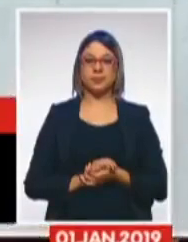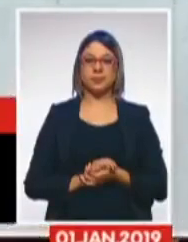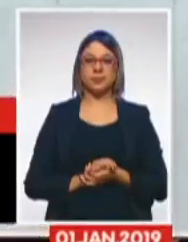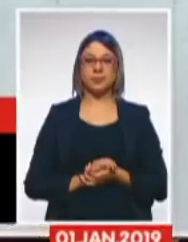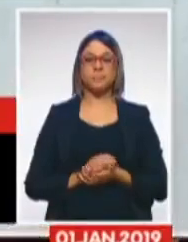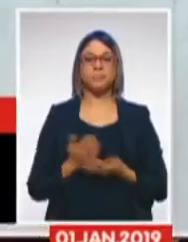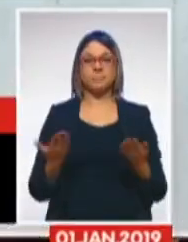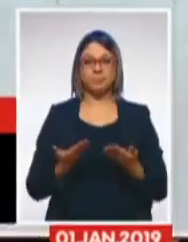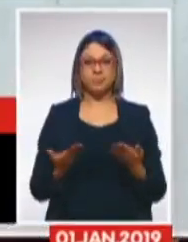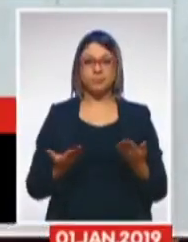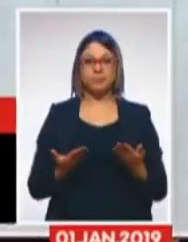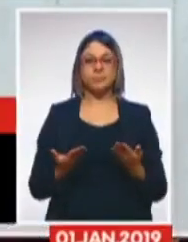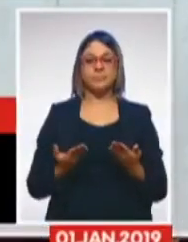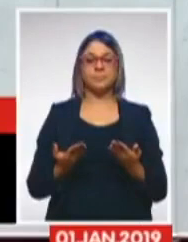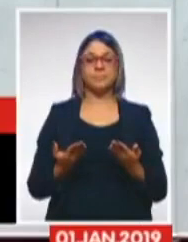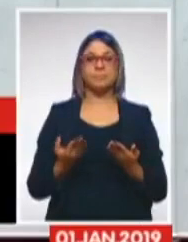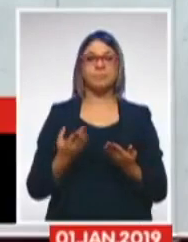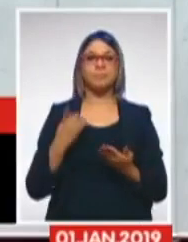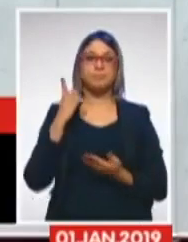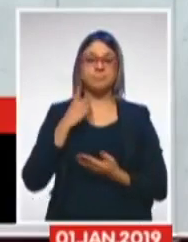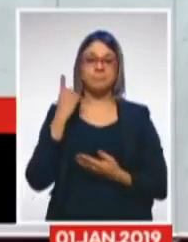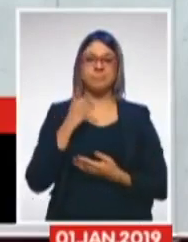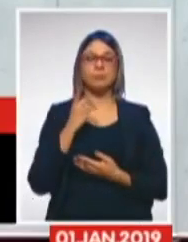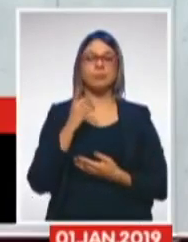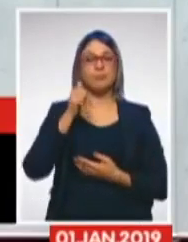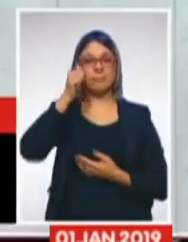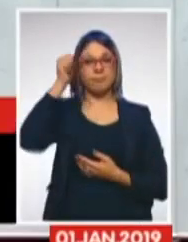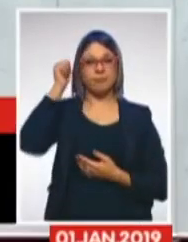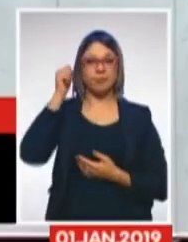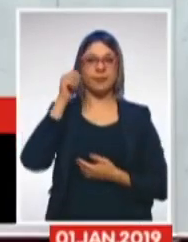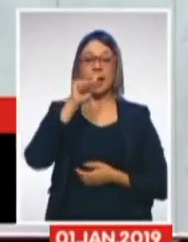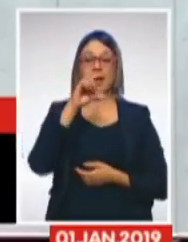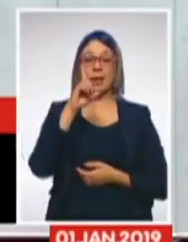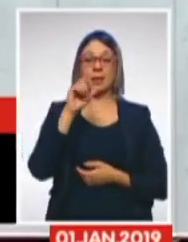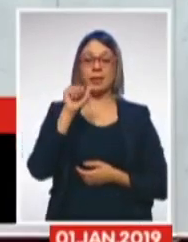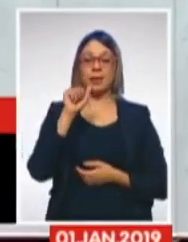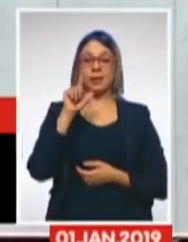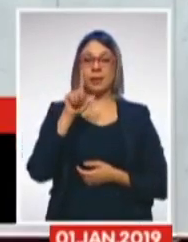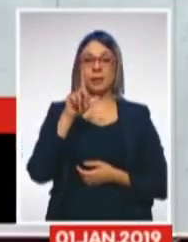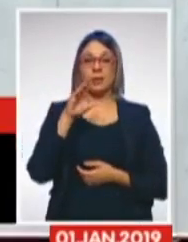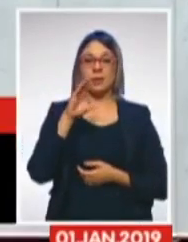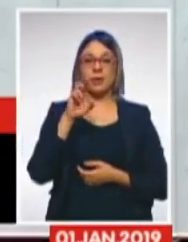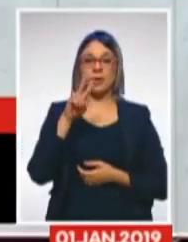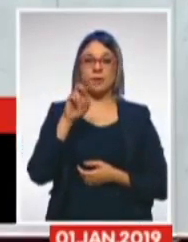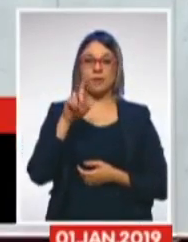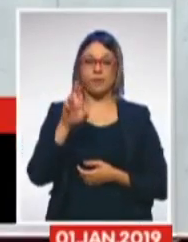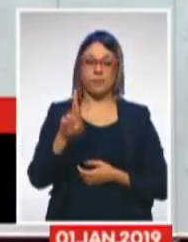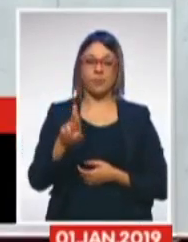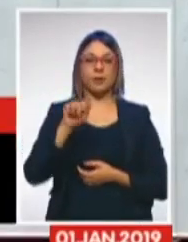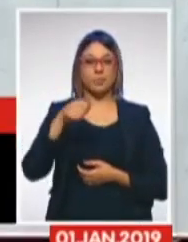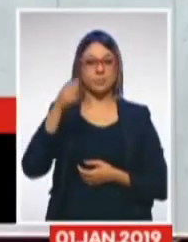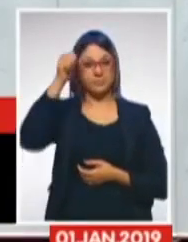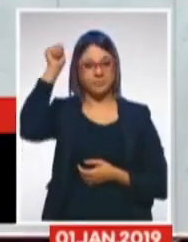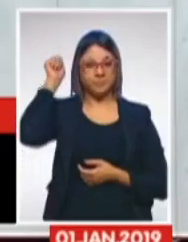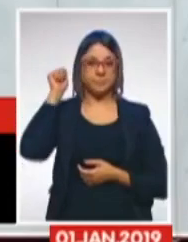Com a palavra, o excelentíssimo senhor deputado Adal Kleber Lopes, presidente da Assembleia Legislativa do Estado de Minas